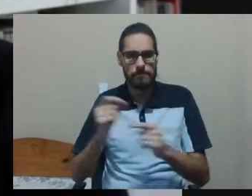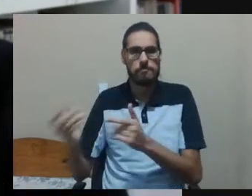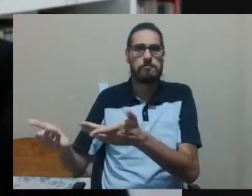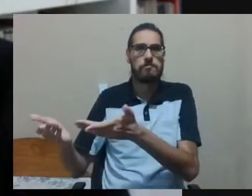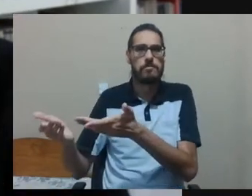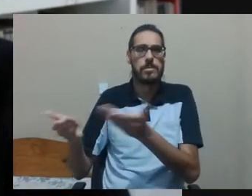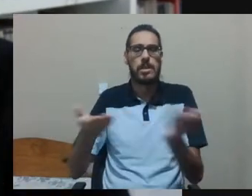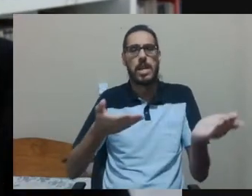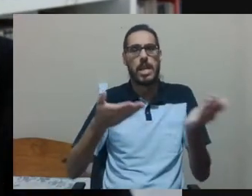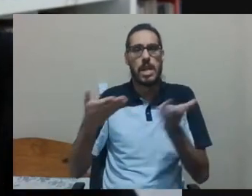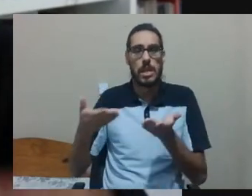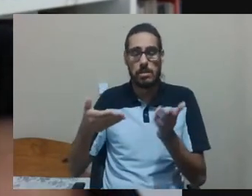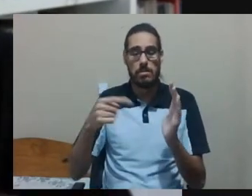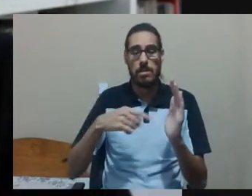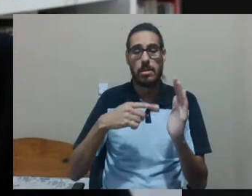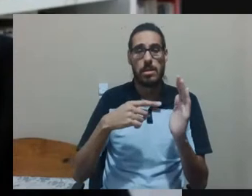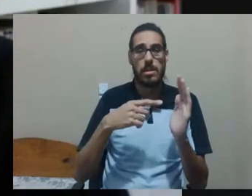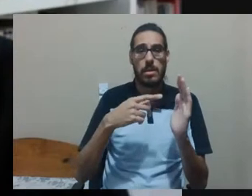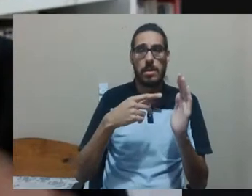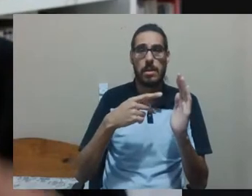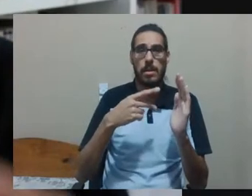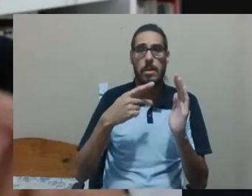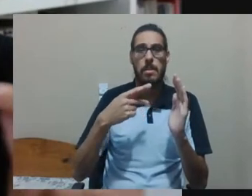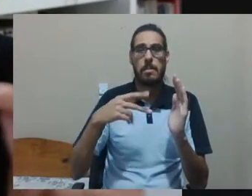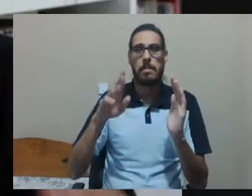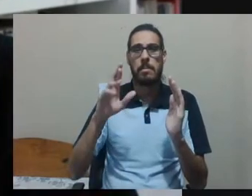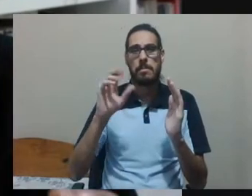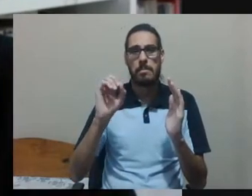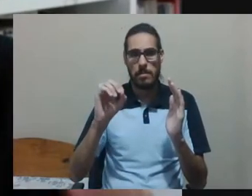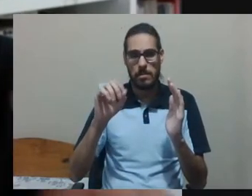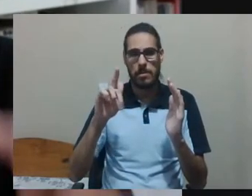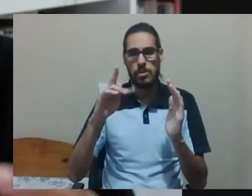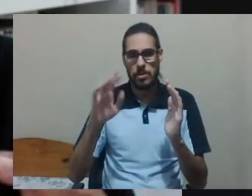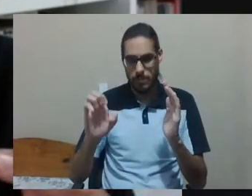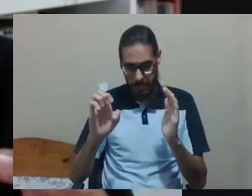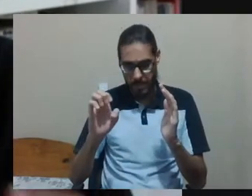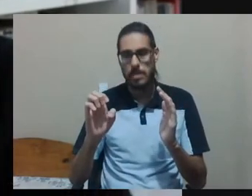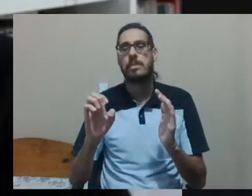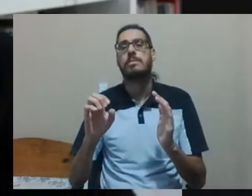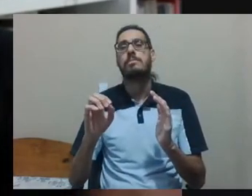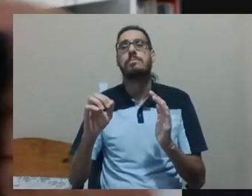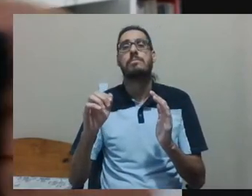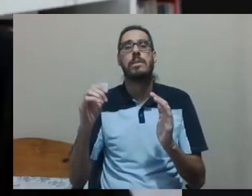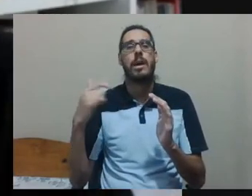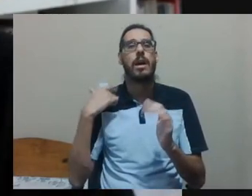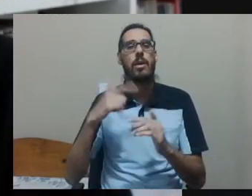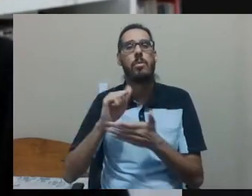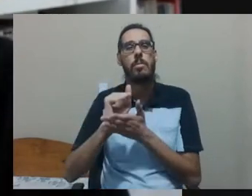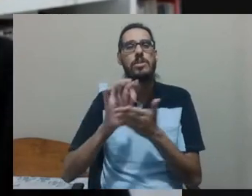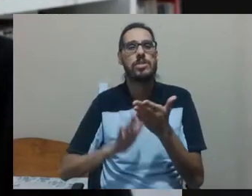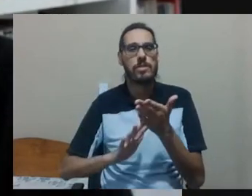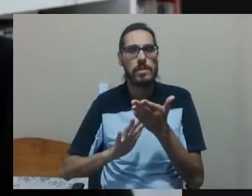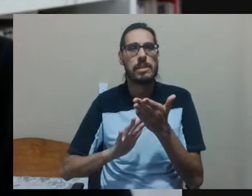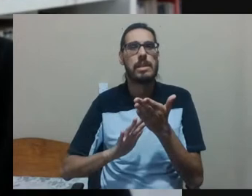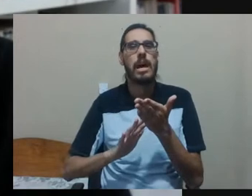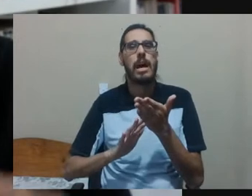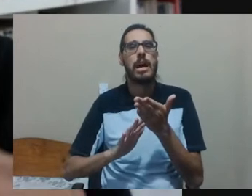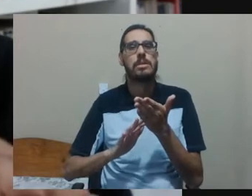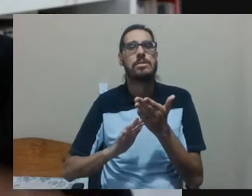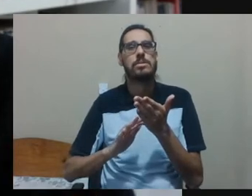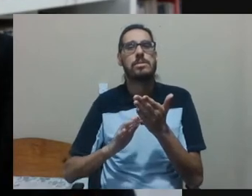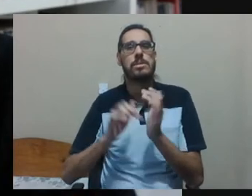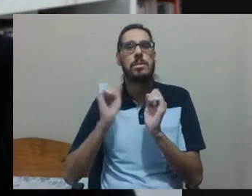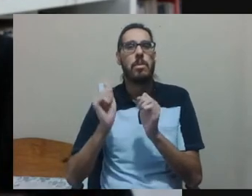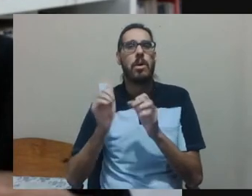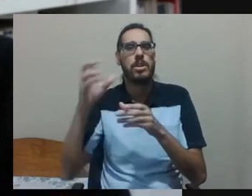de Pós-Graduação algumas atividades padronizadas que possam ser realizadas no interior da Pró-Reitoria de Pós-Graduação,